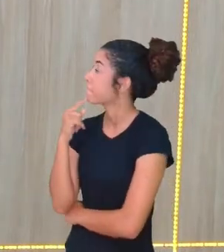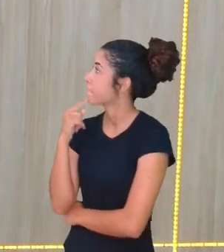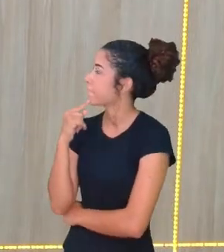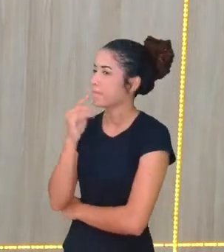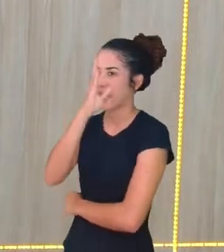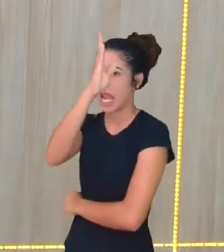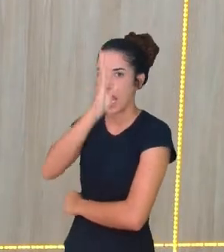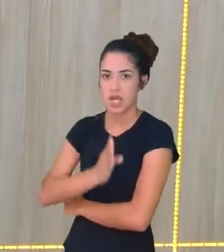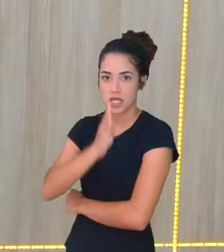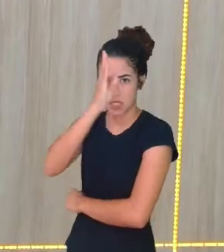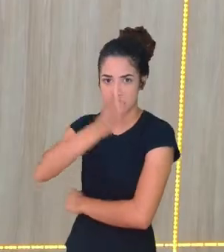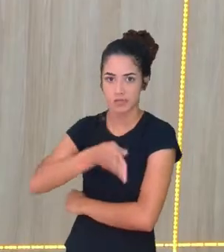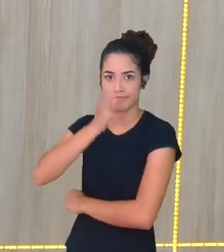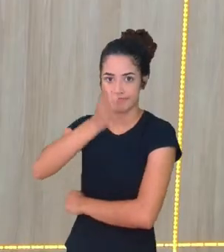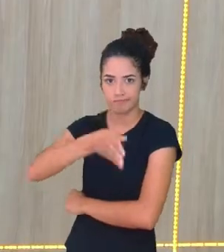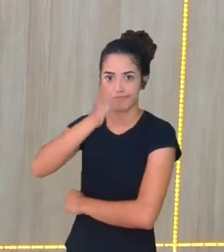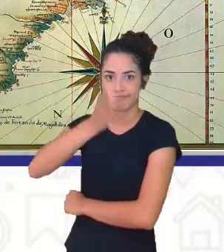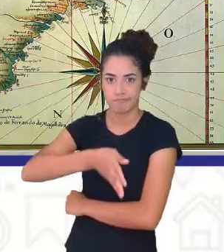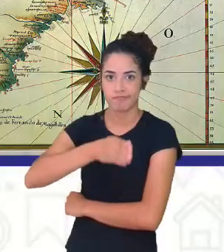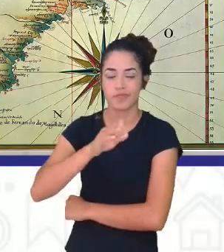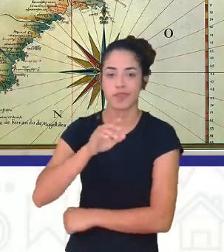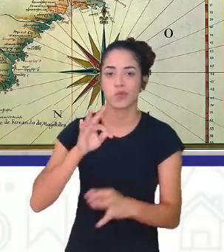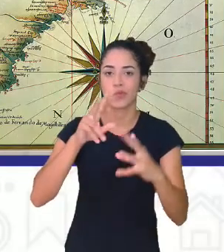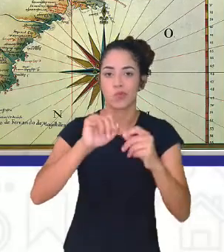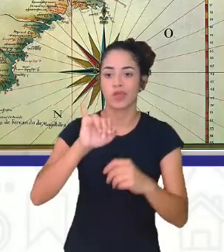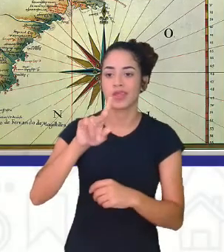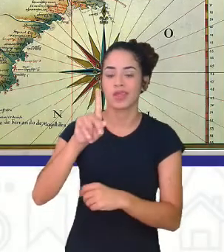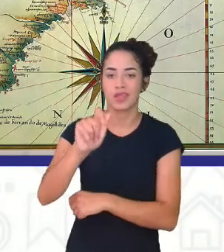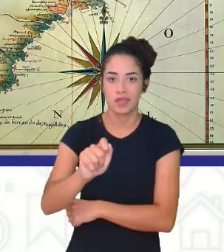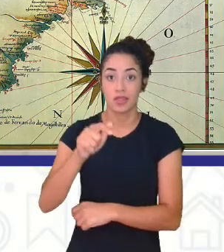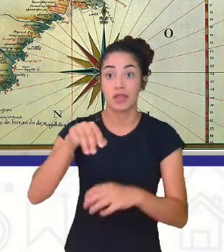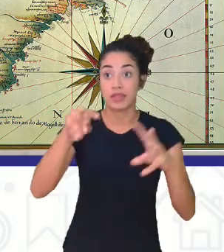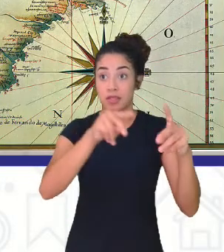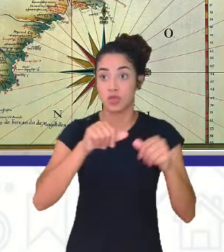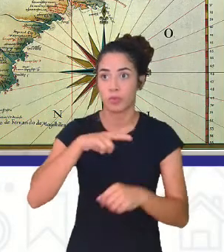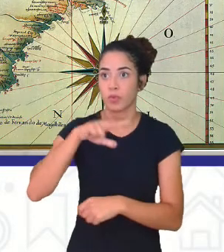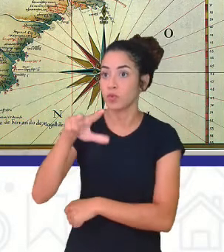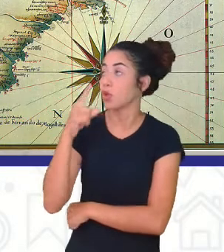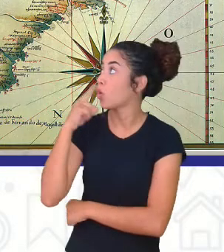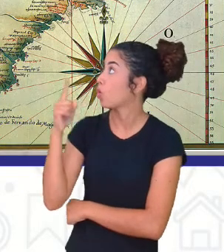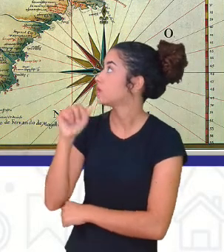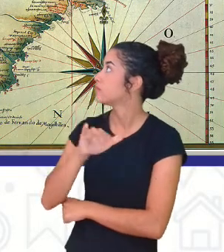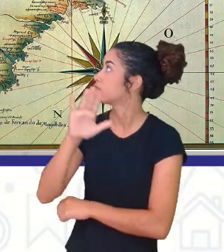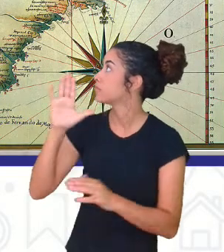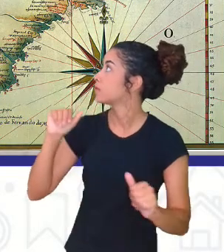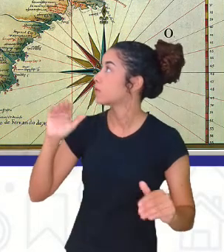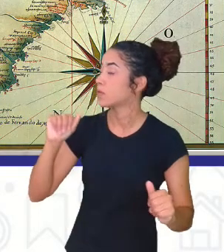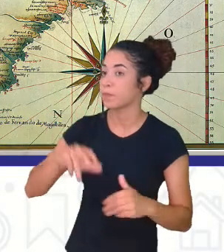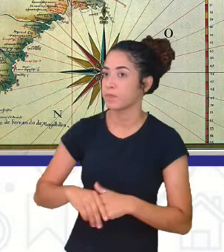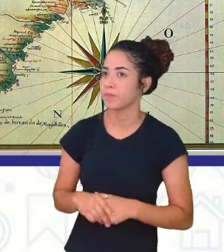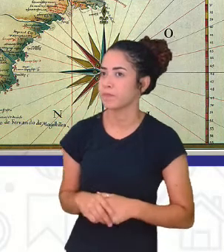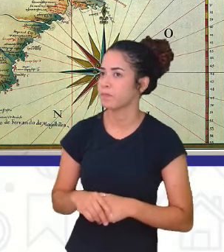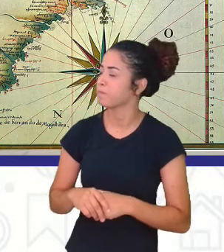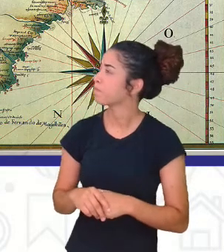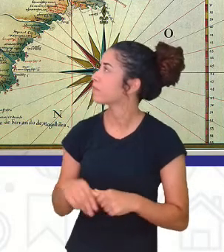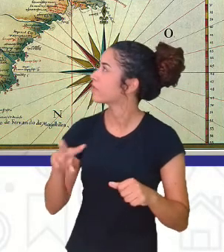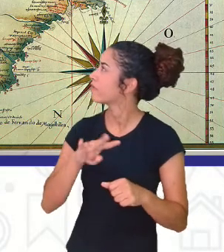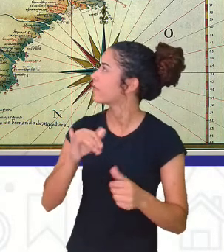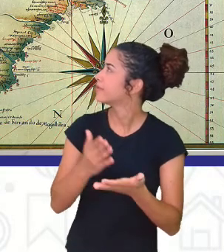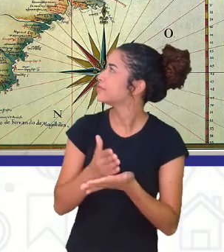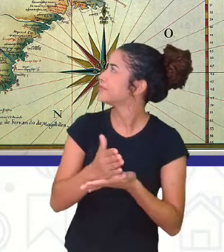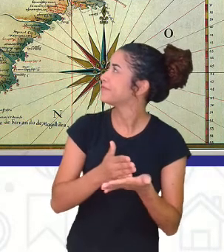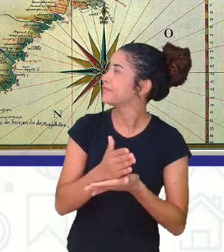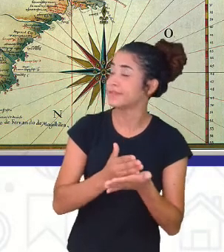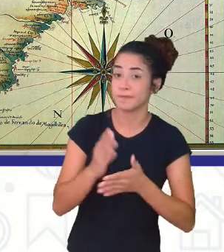essa linha aqui a linha do Tratado de Tordesilhas território português território espanhol e aqui eles vão dividir